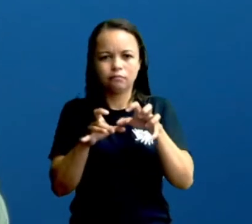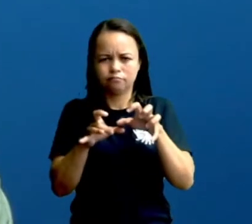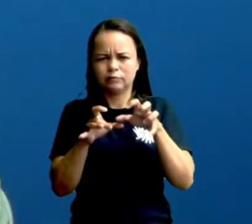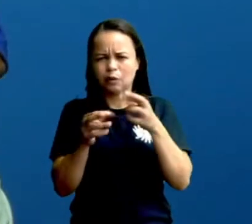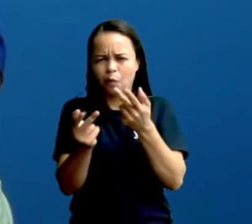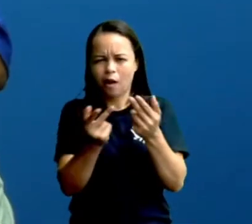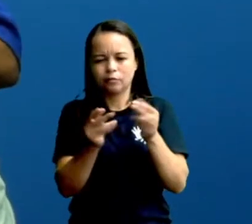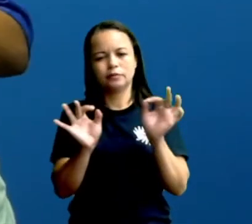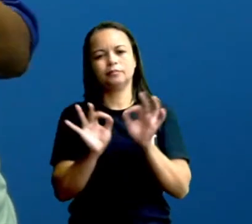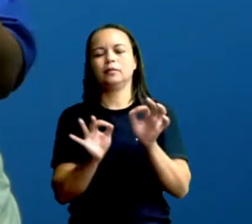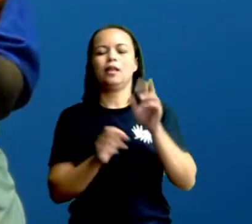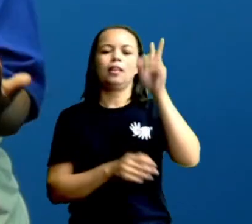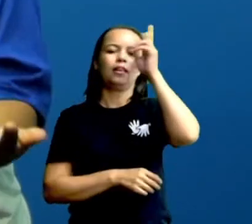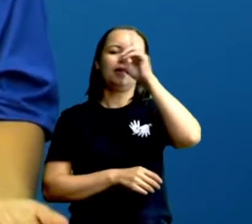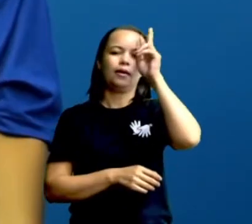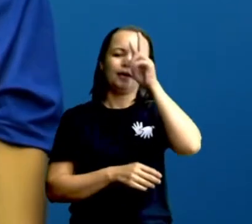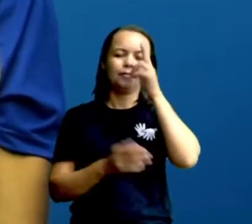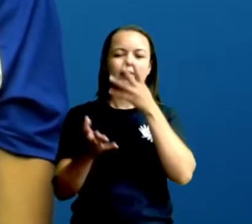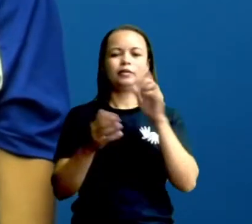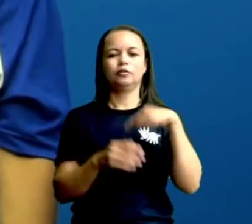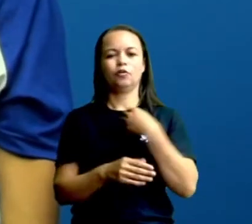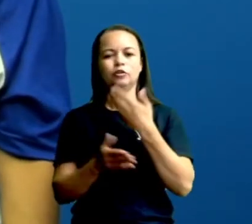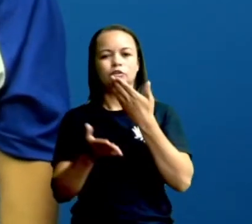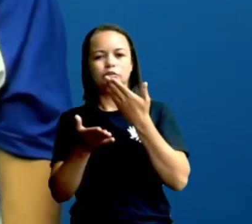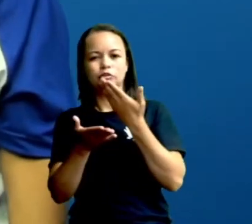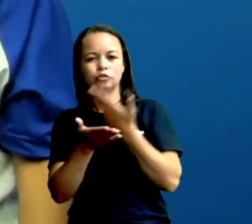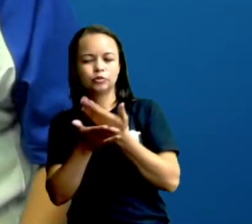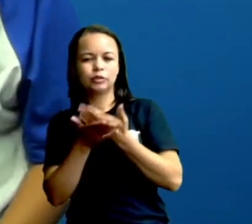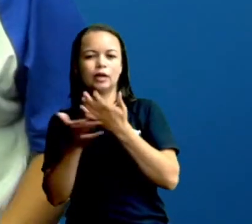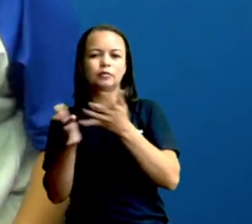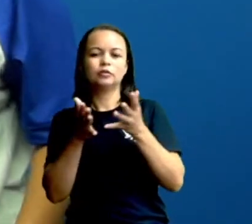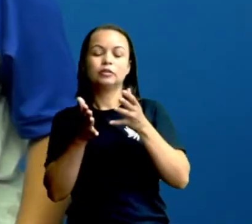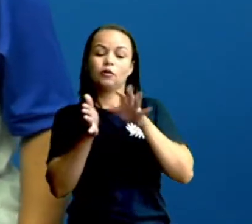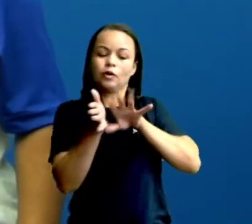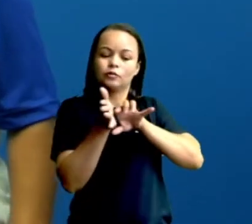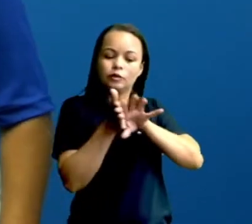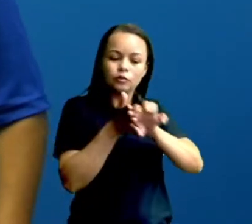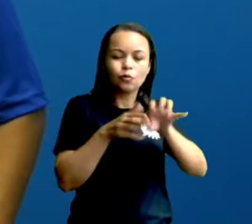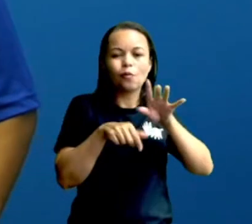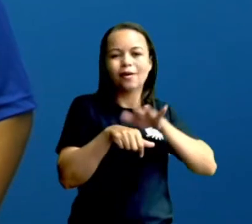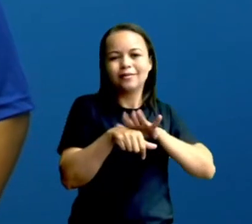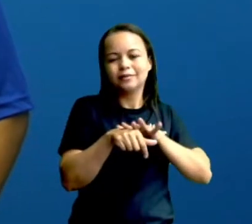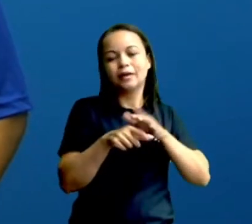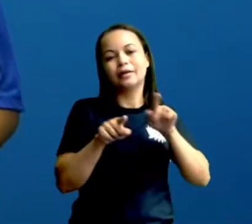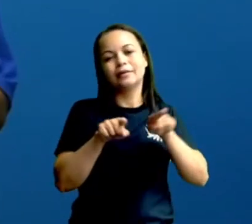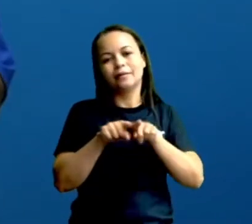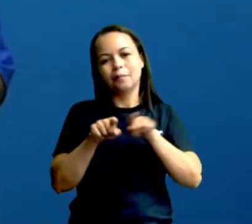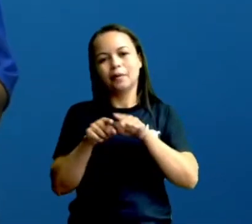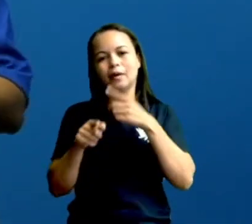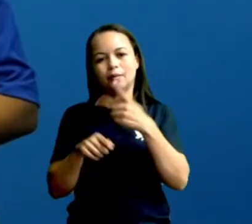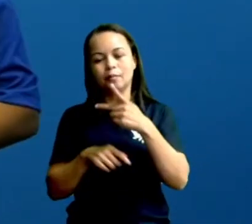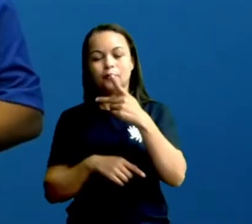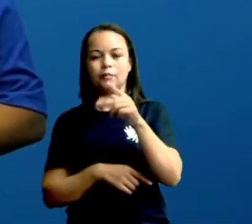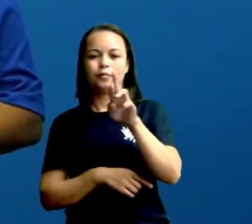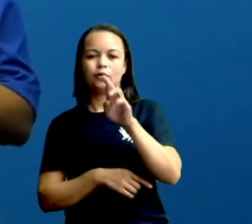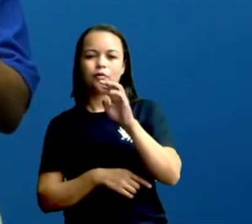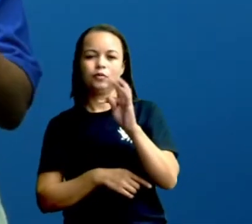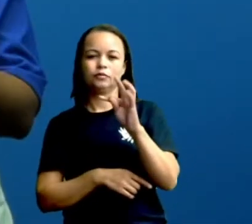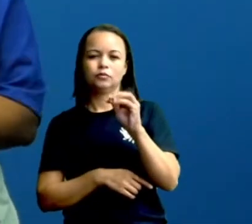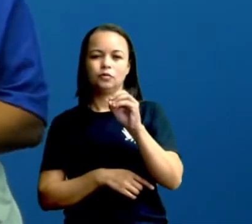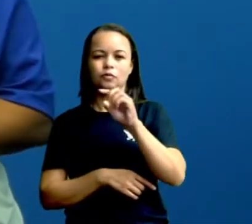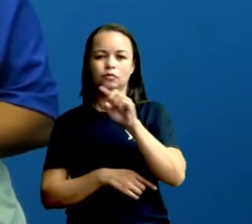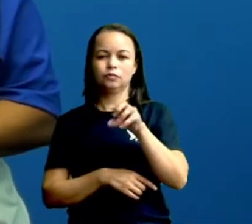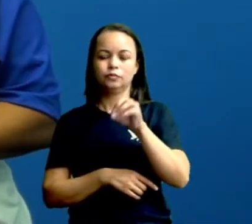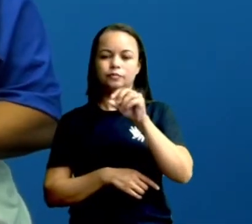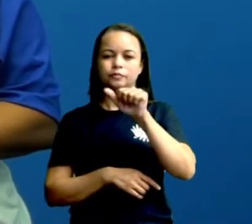gente falou de algumas doenças que são causadas por bactérias e também por protozoários.